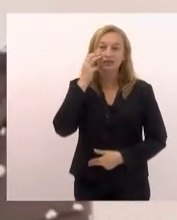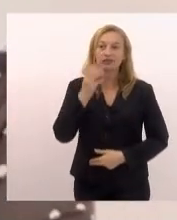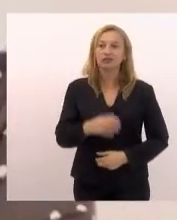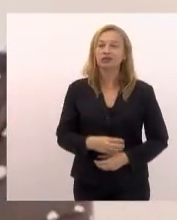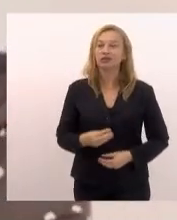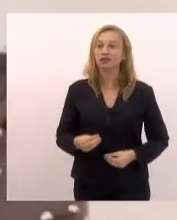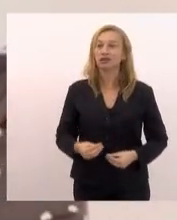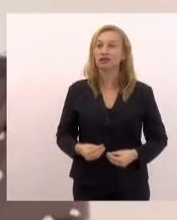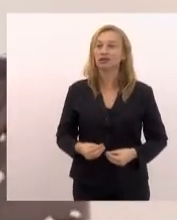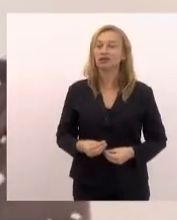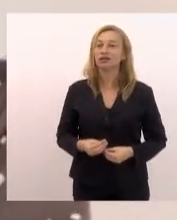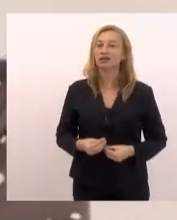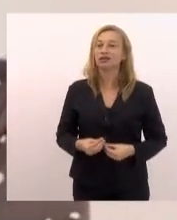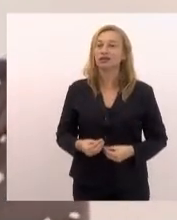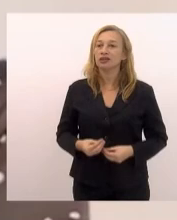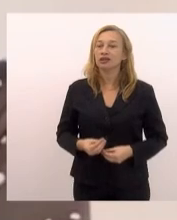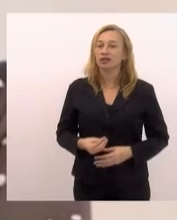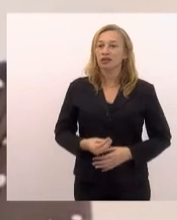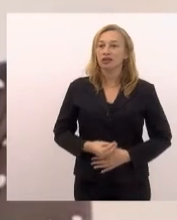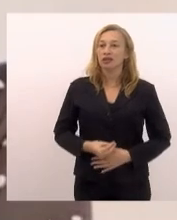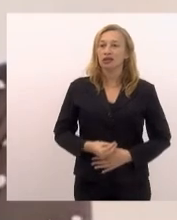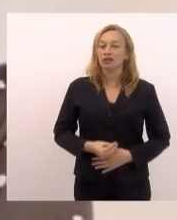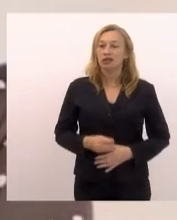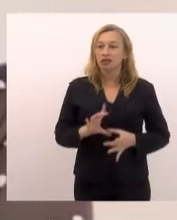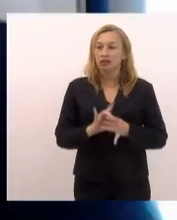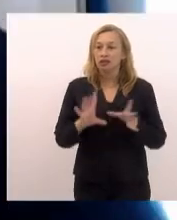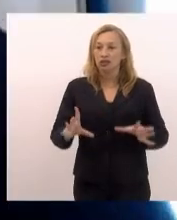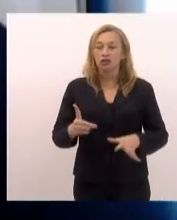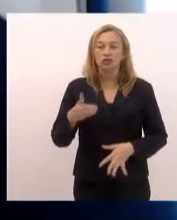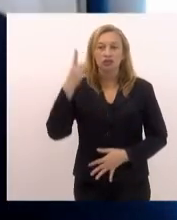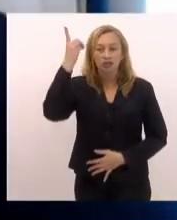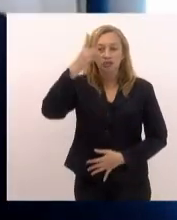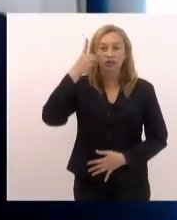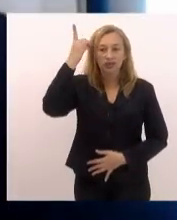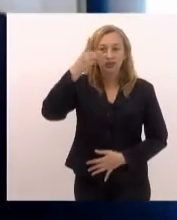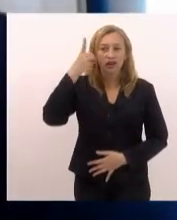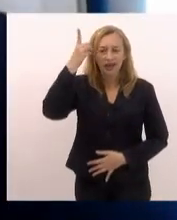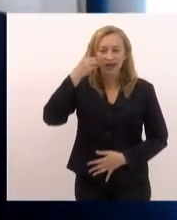cedeu gentilmente a vez para o deputado Fábio.